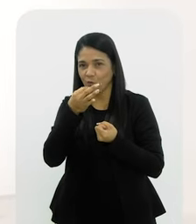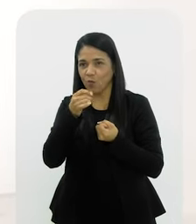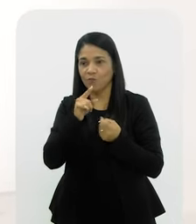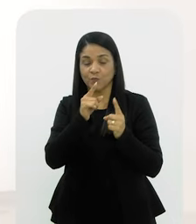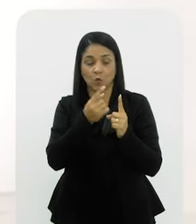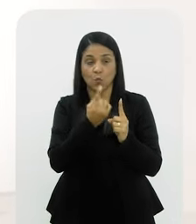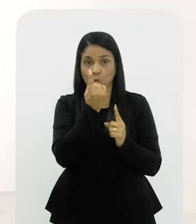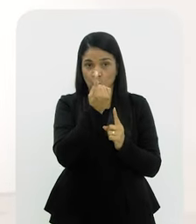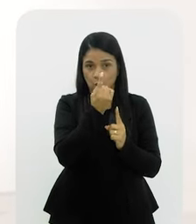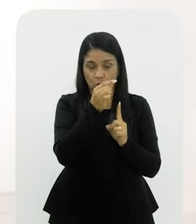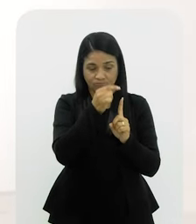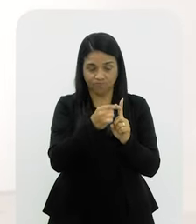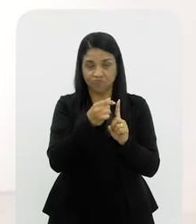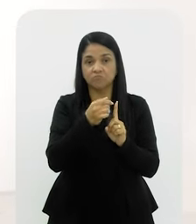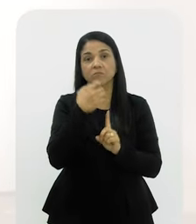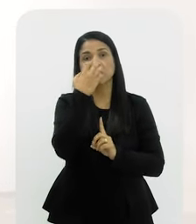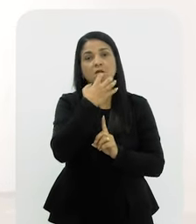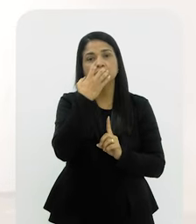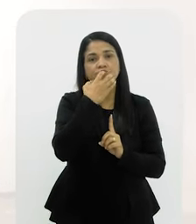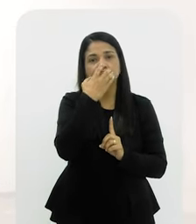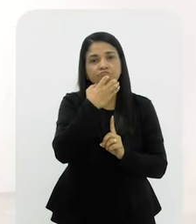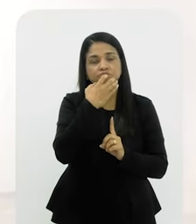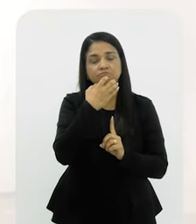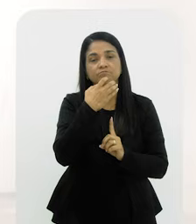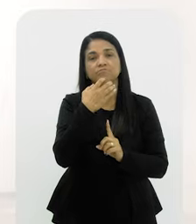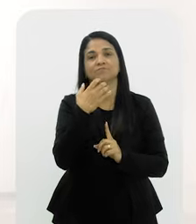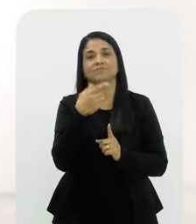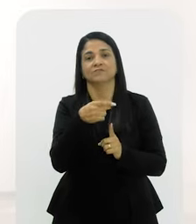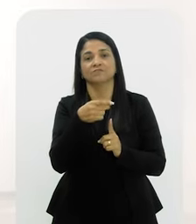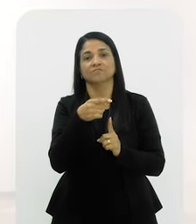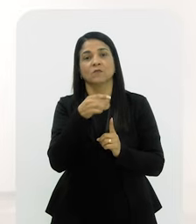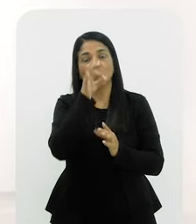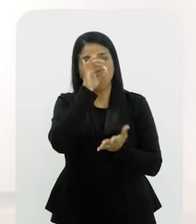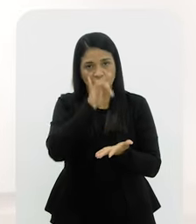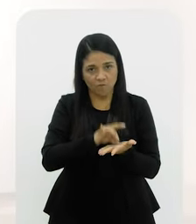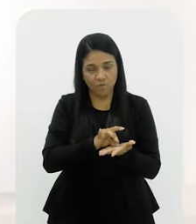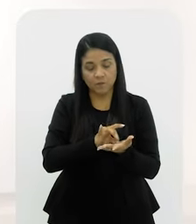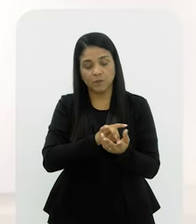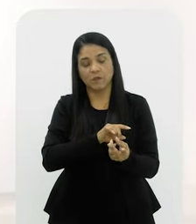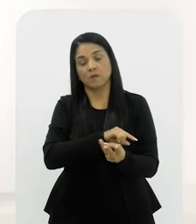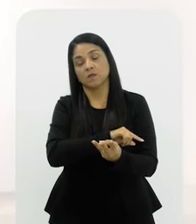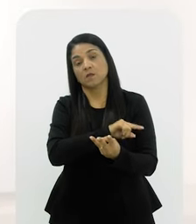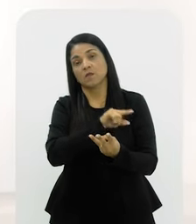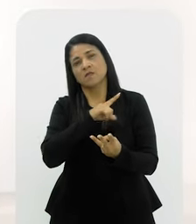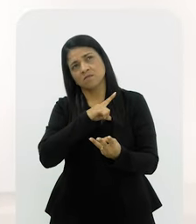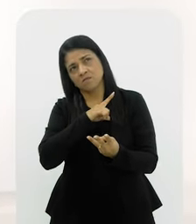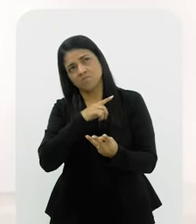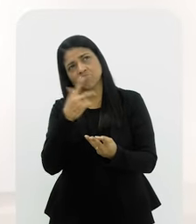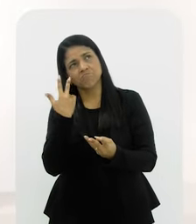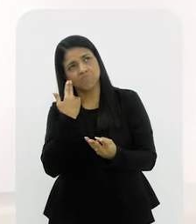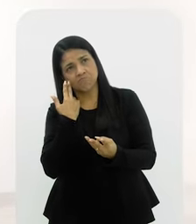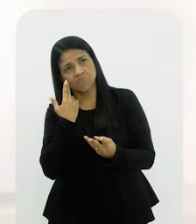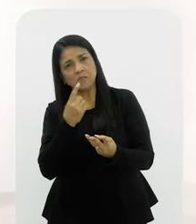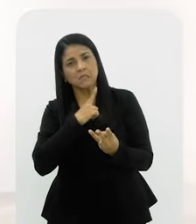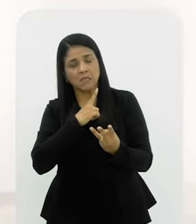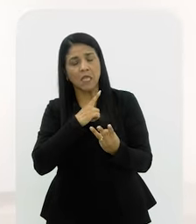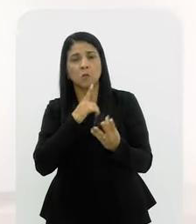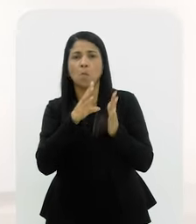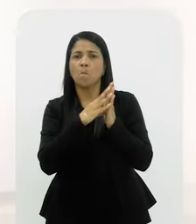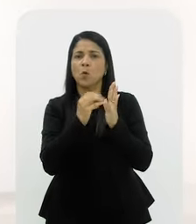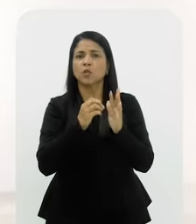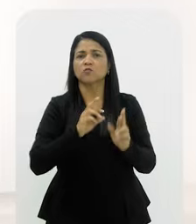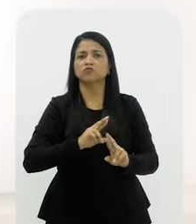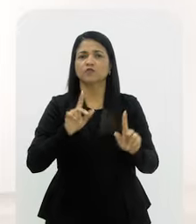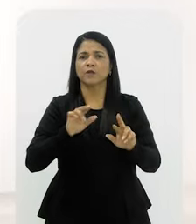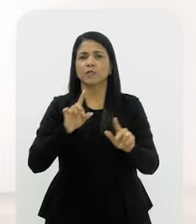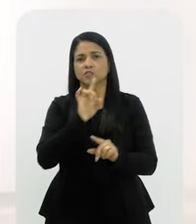carro de som, que é um, tem o número 1, que é o puxador, é o intérprete, né? E oficial. E normalmente